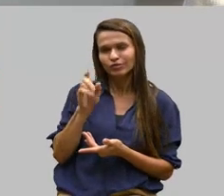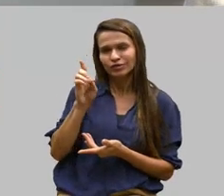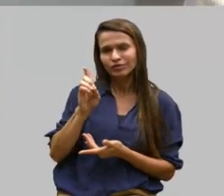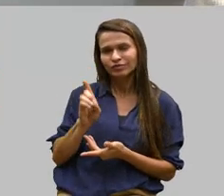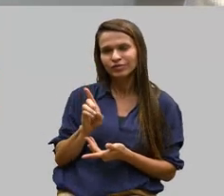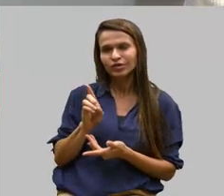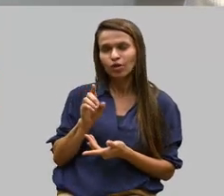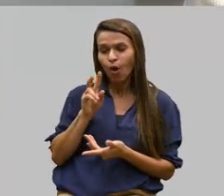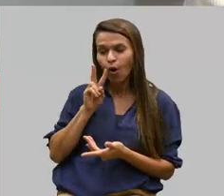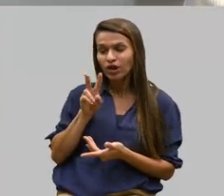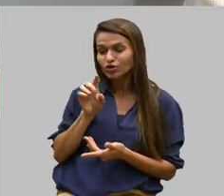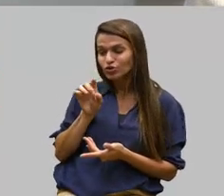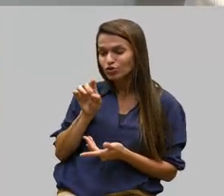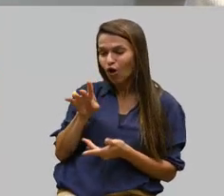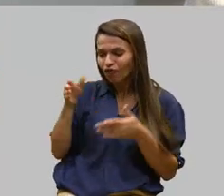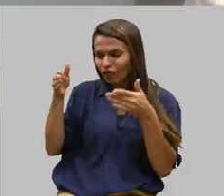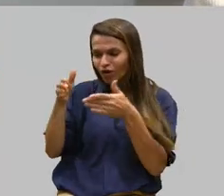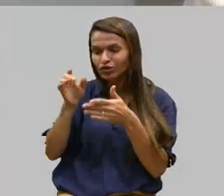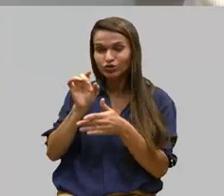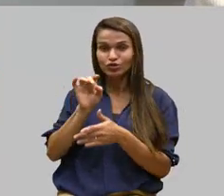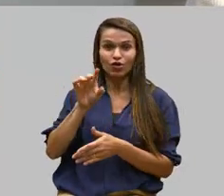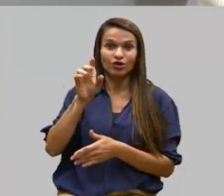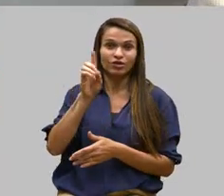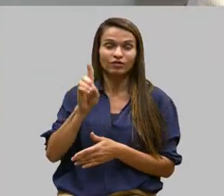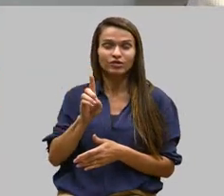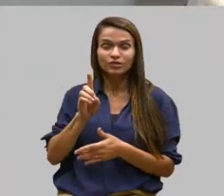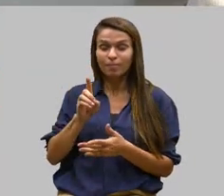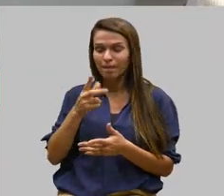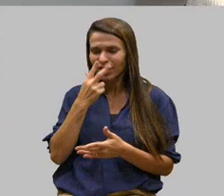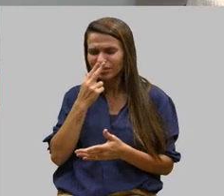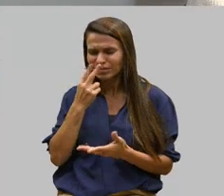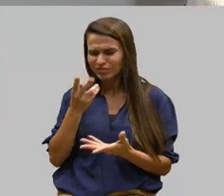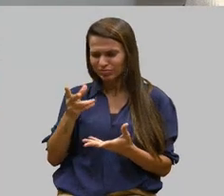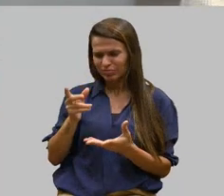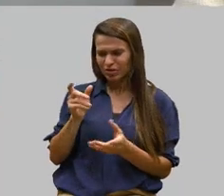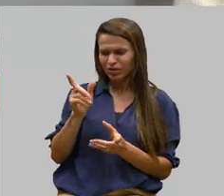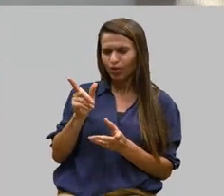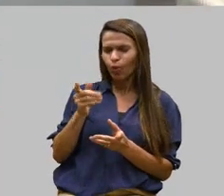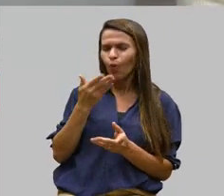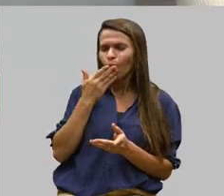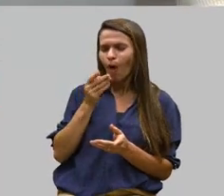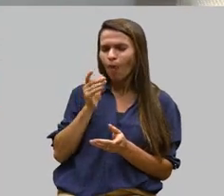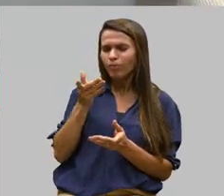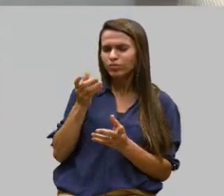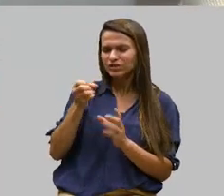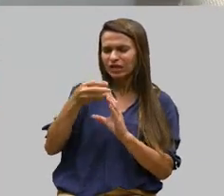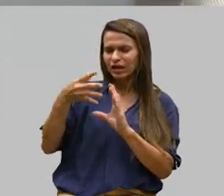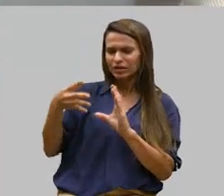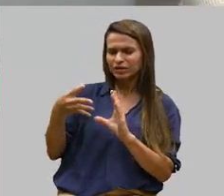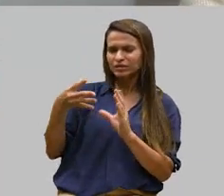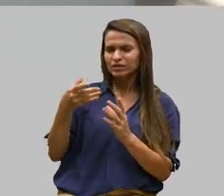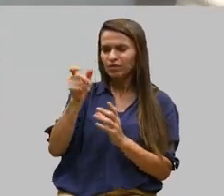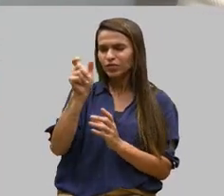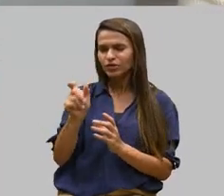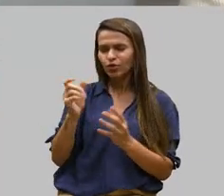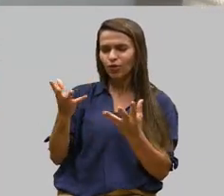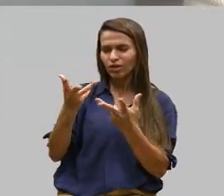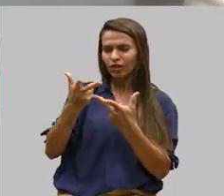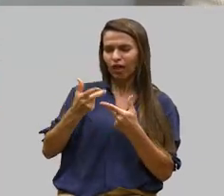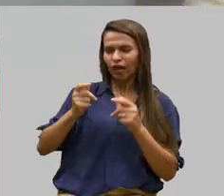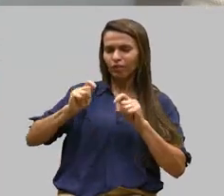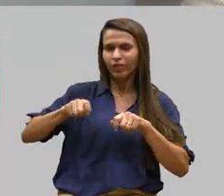esse apenas o deficiência esquece de ver o cidadão a pessoa que está por trás das suas qualidades habilidades